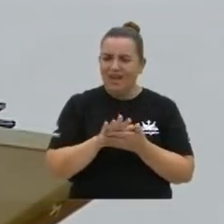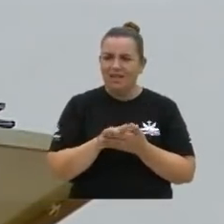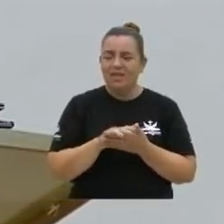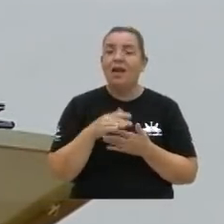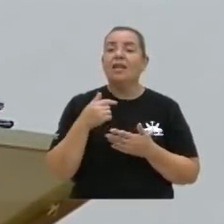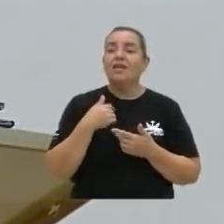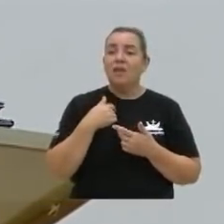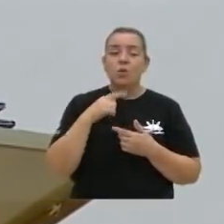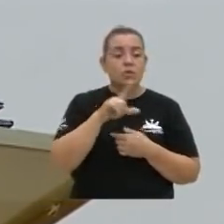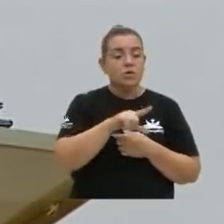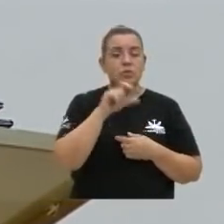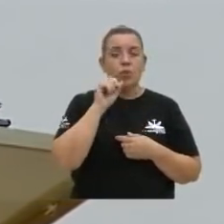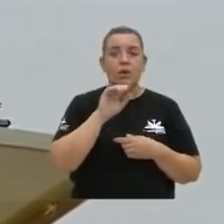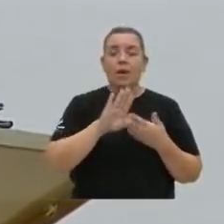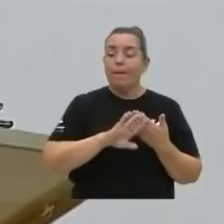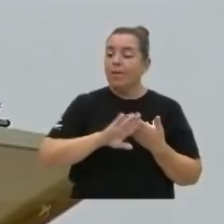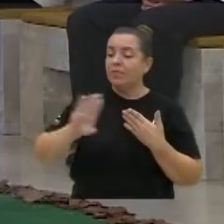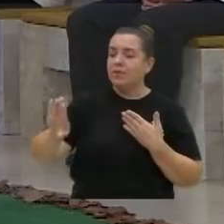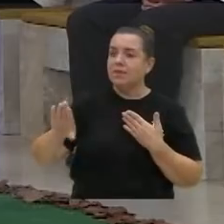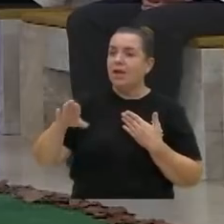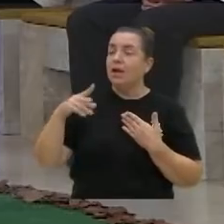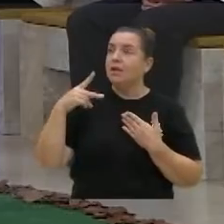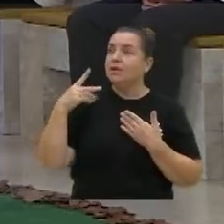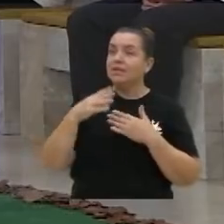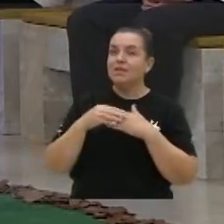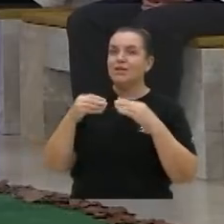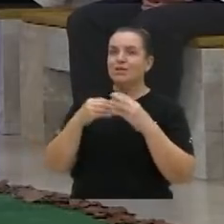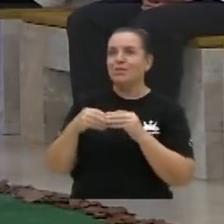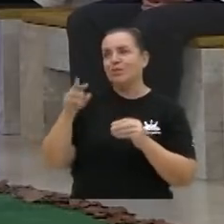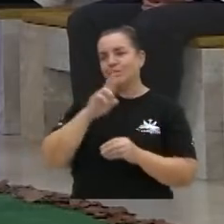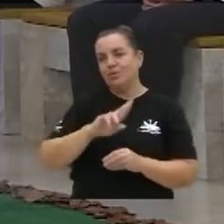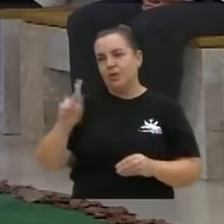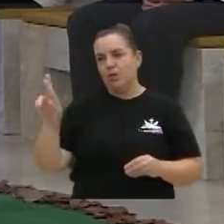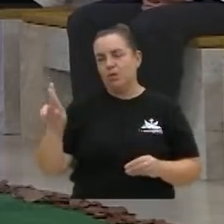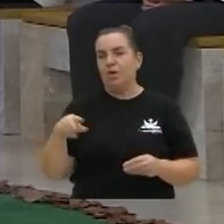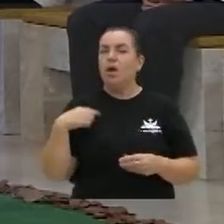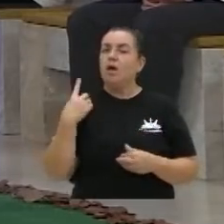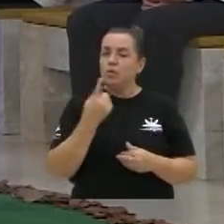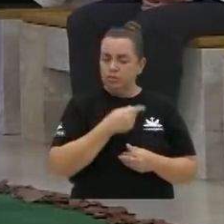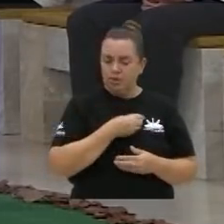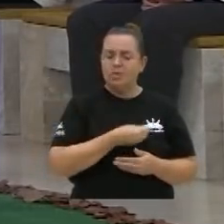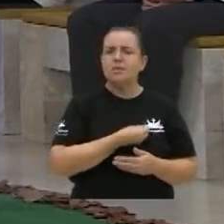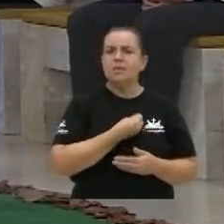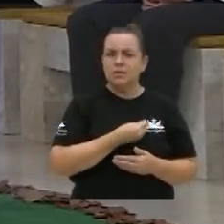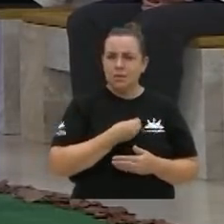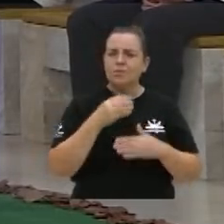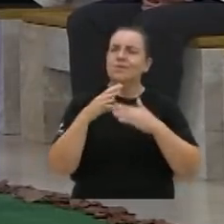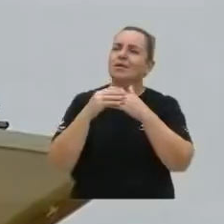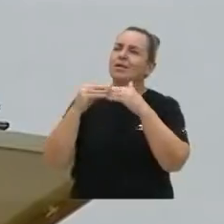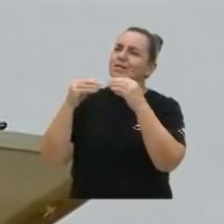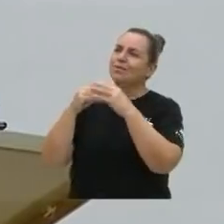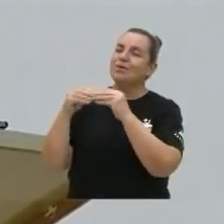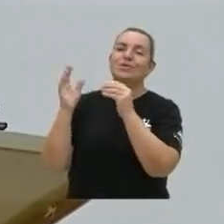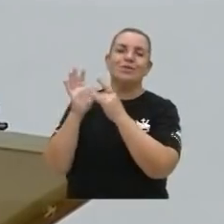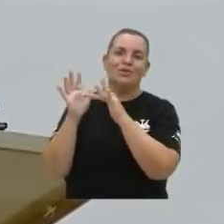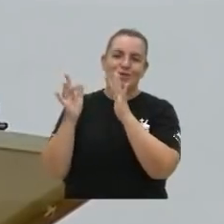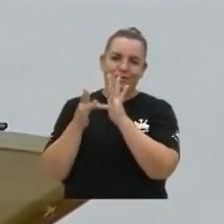faça a opção de sair das mãos do Senhor. Nós estamos nas mãos de